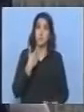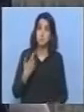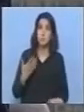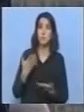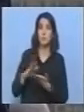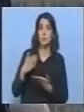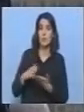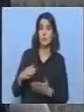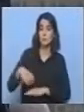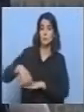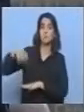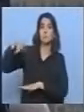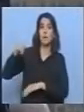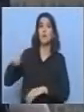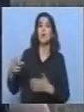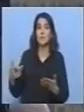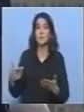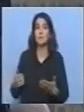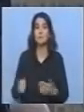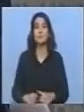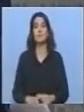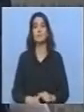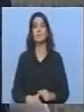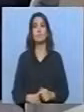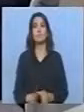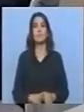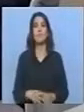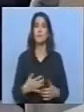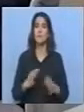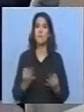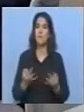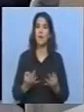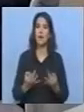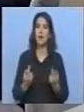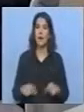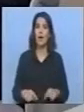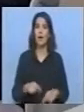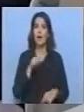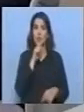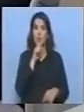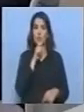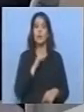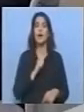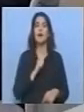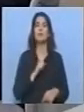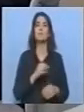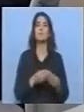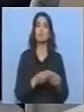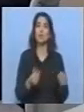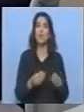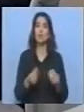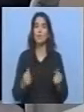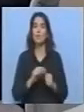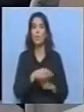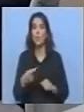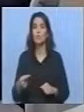há necessidade, na verdade, de nós conseguirmos encontrar algumas portas de entrada para essas novas